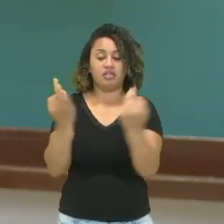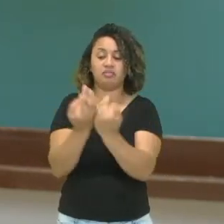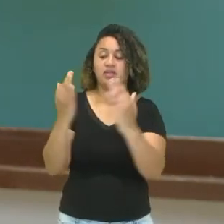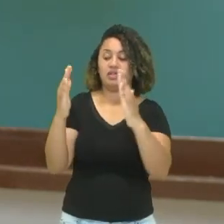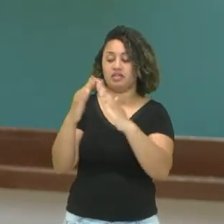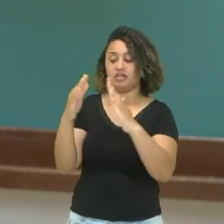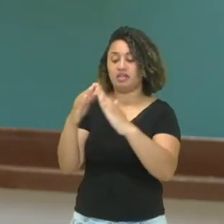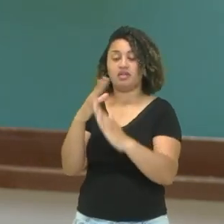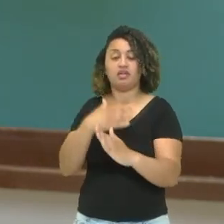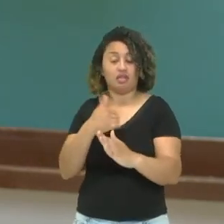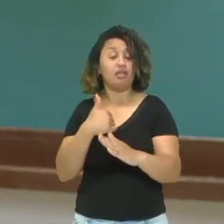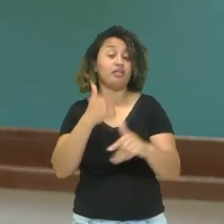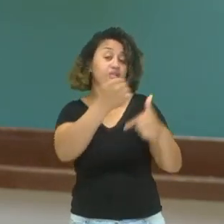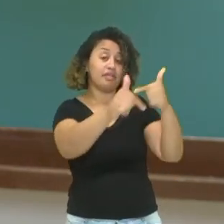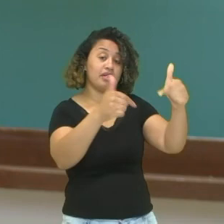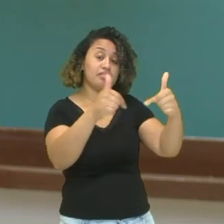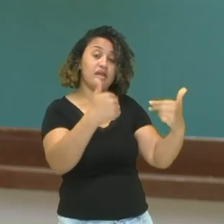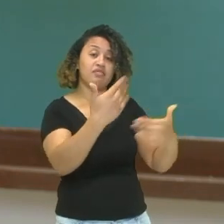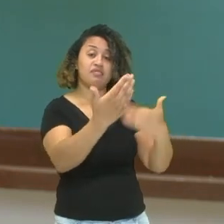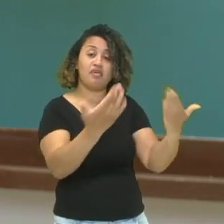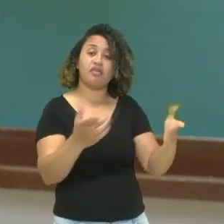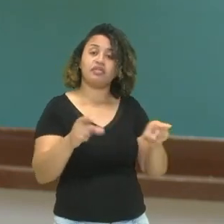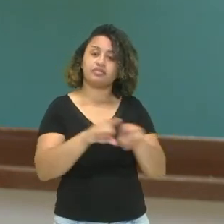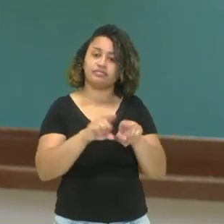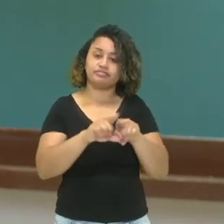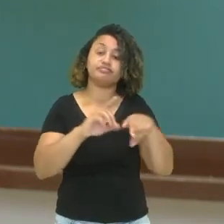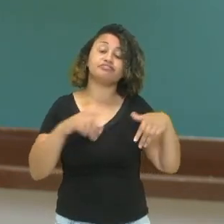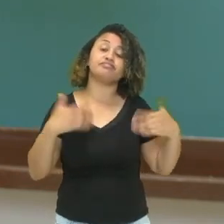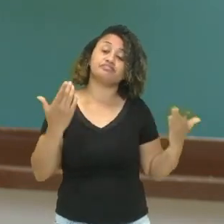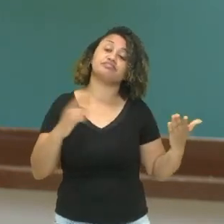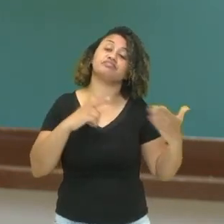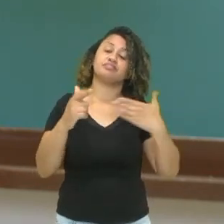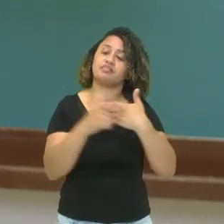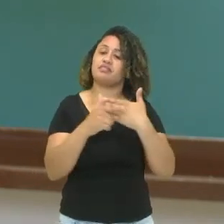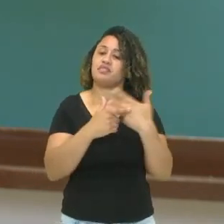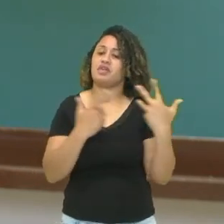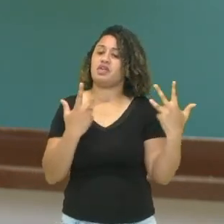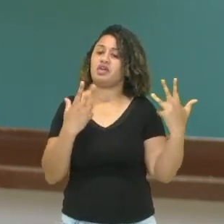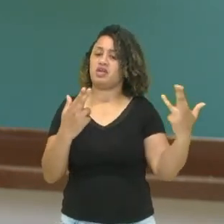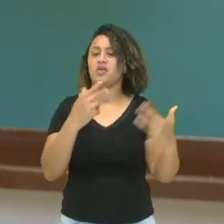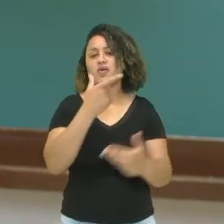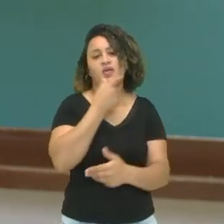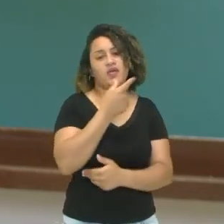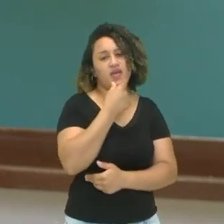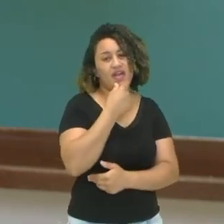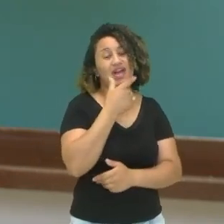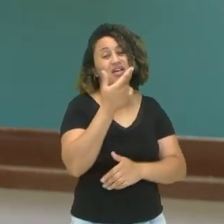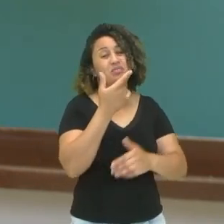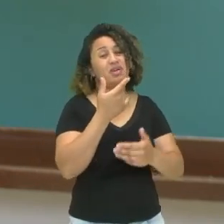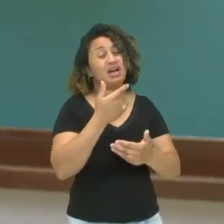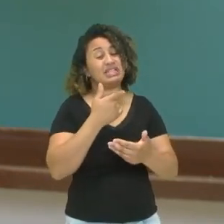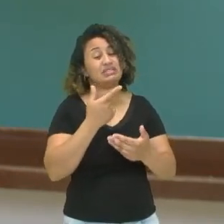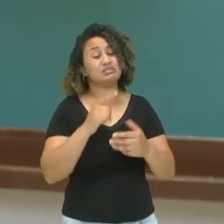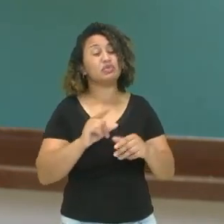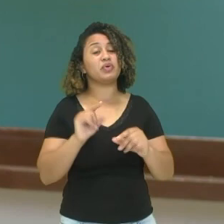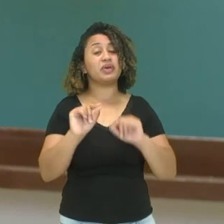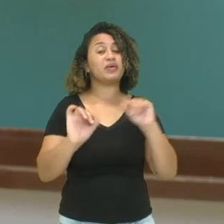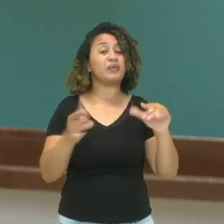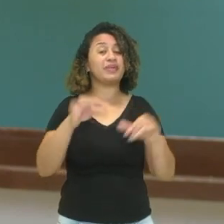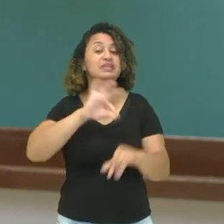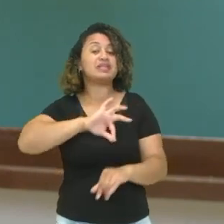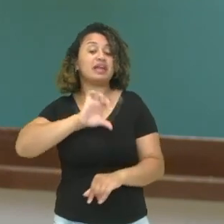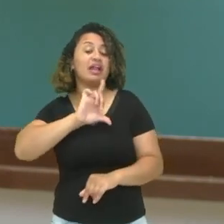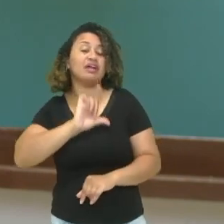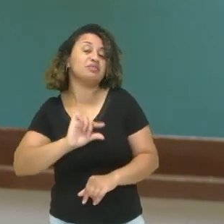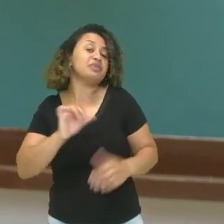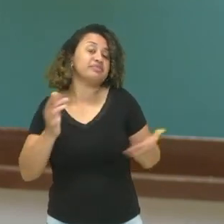filhos, ainda trabalham. E mesmo tendo a mesma função que homens, muitas vezes elas ganham menos ou têm menos